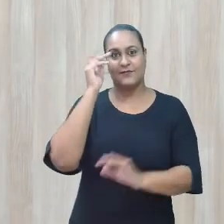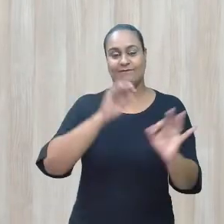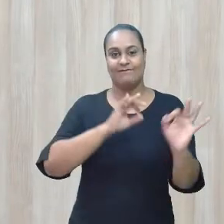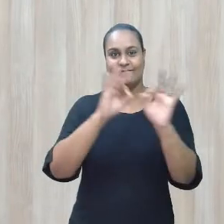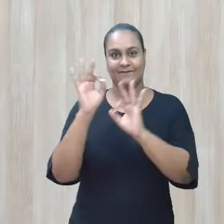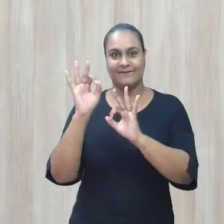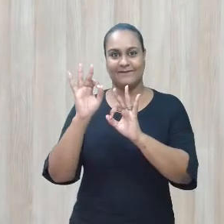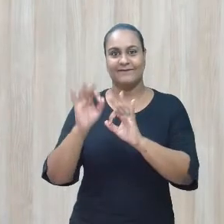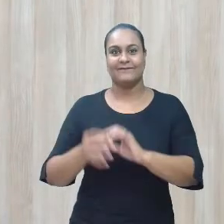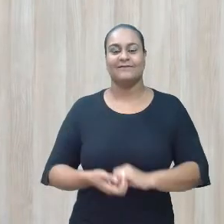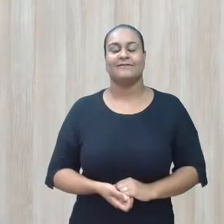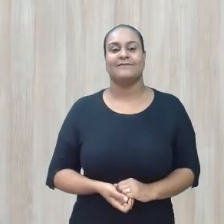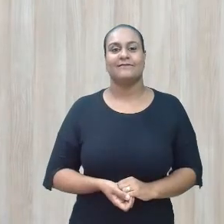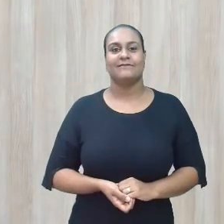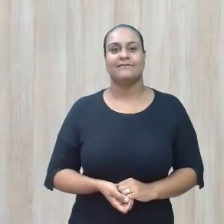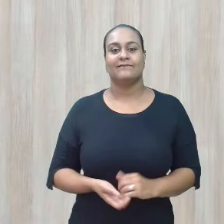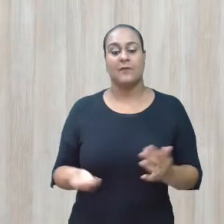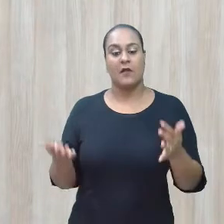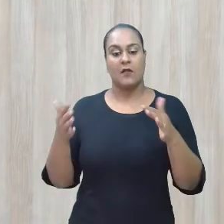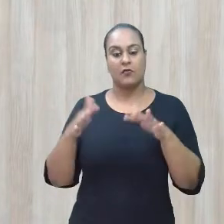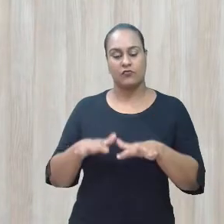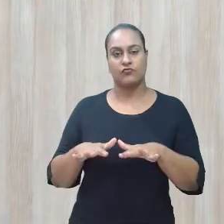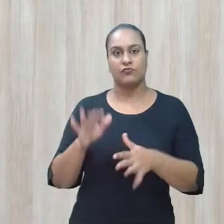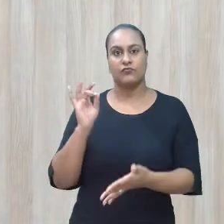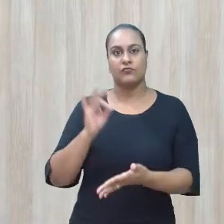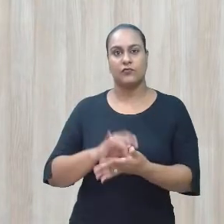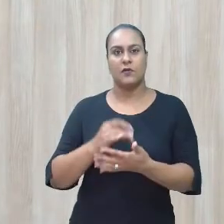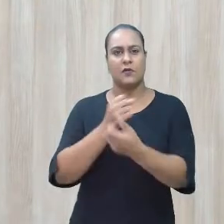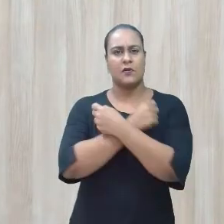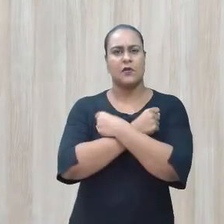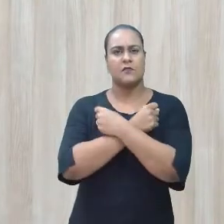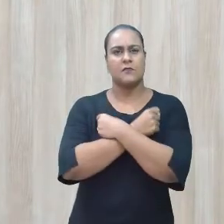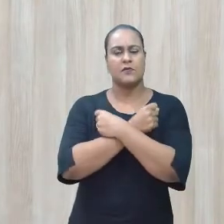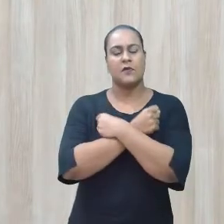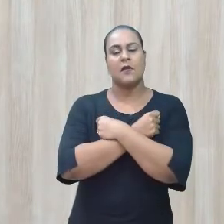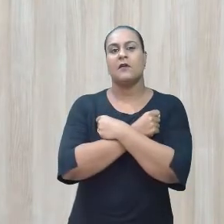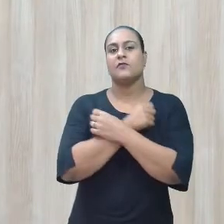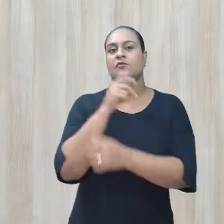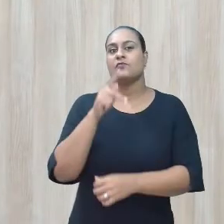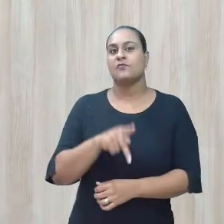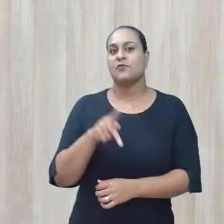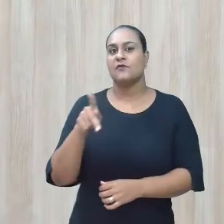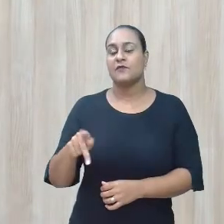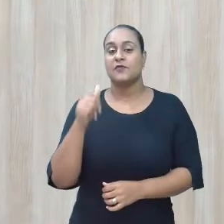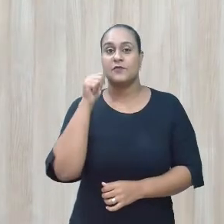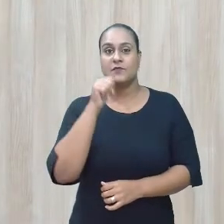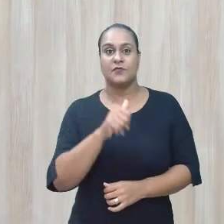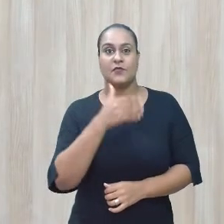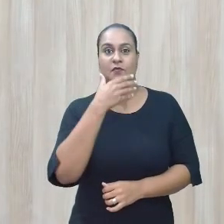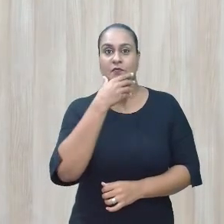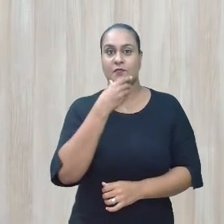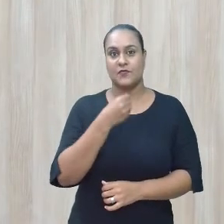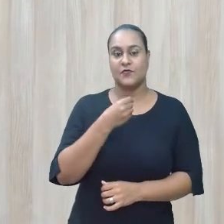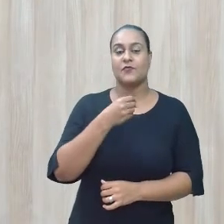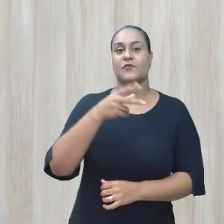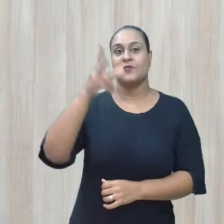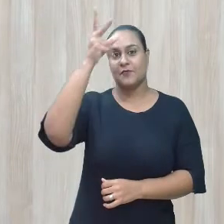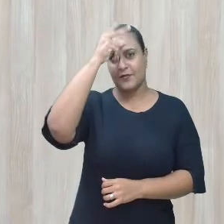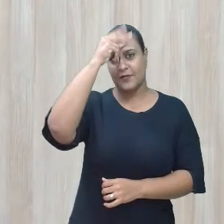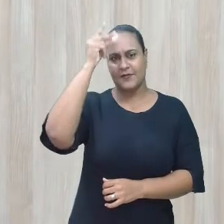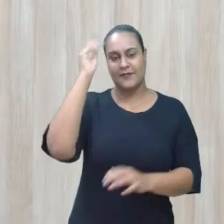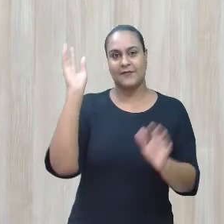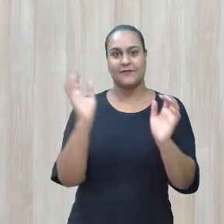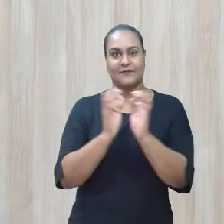importante, seja de fato inclusiva. Quero deixar um abraço para todos os professores e professoras da Rede do Recife, né, para todos os colegas que estão